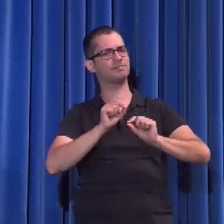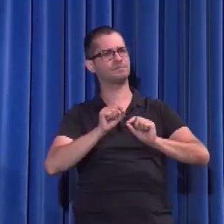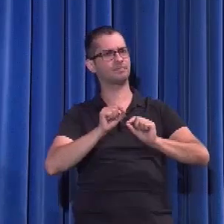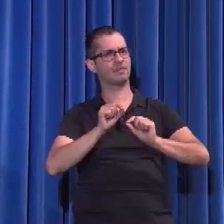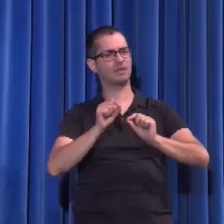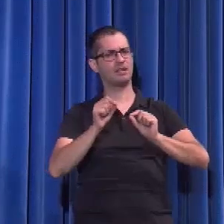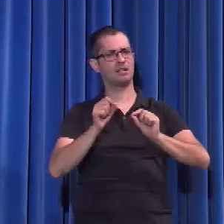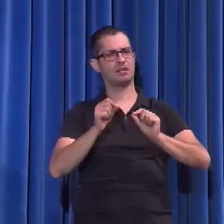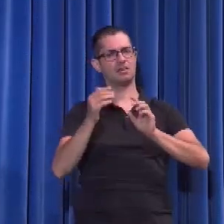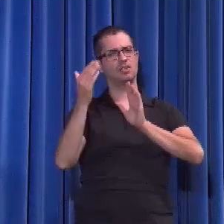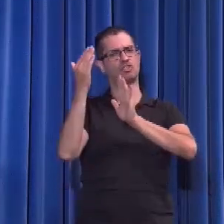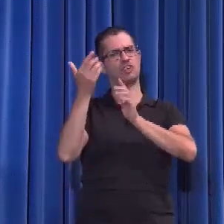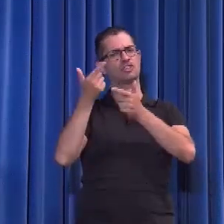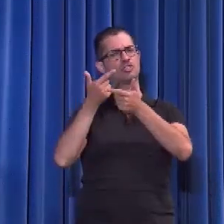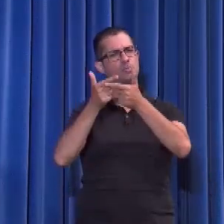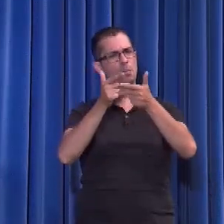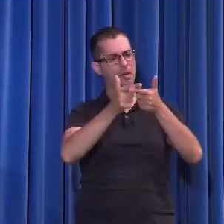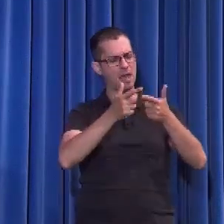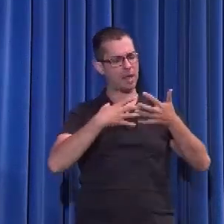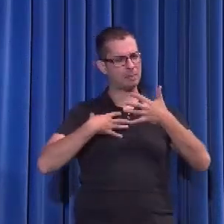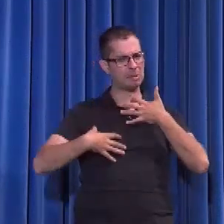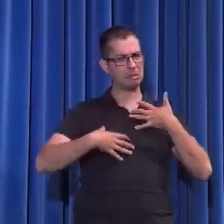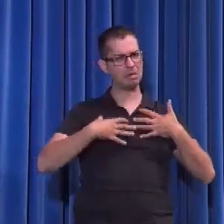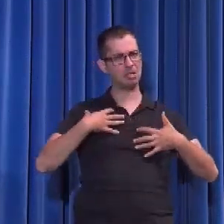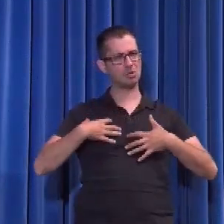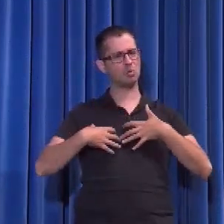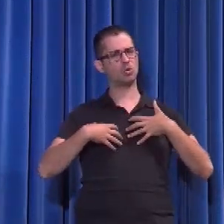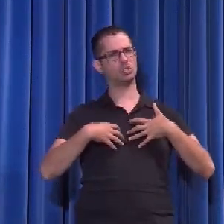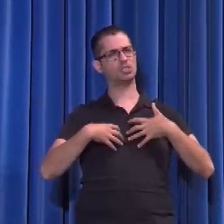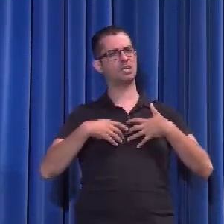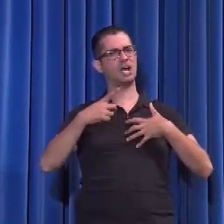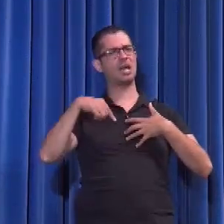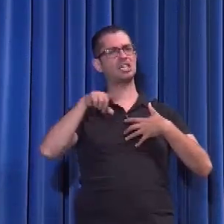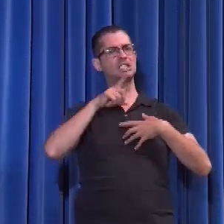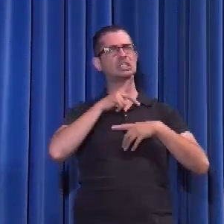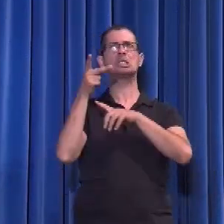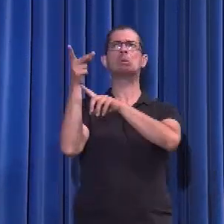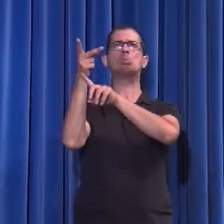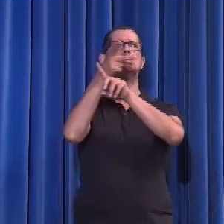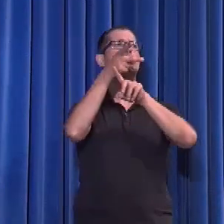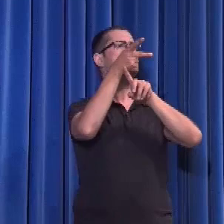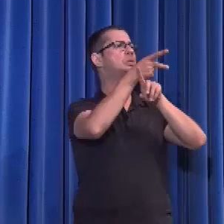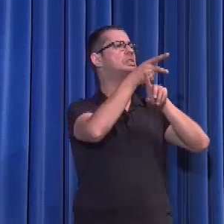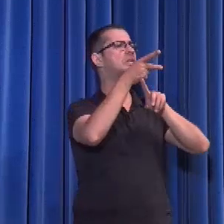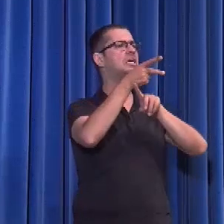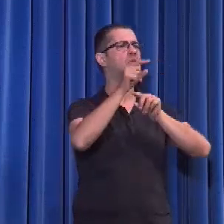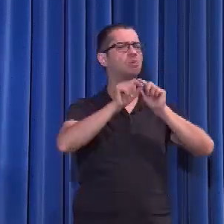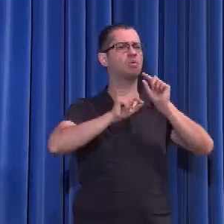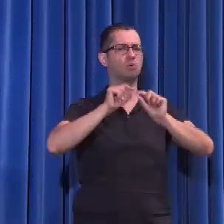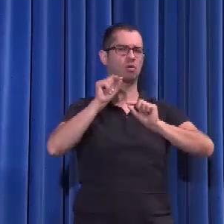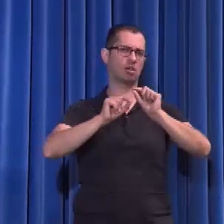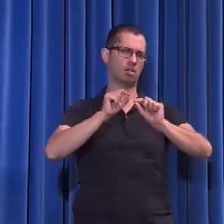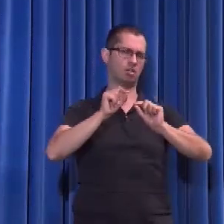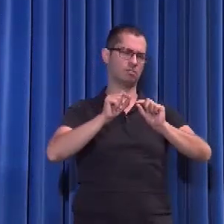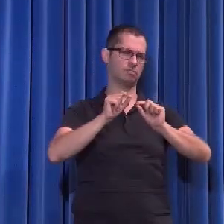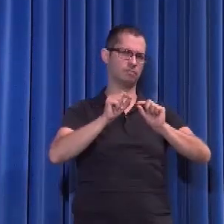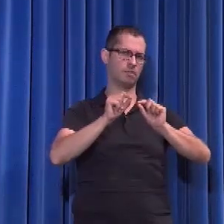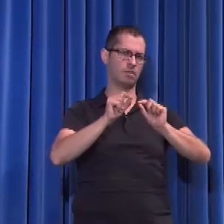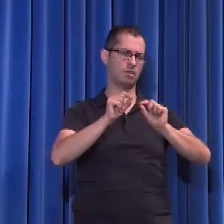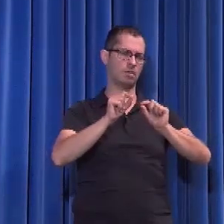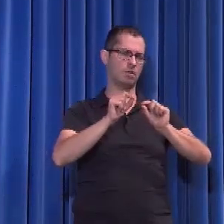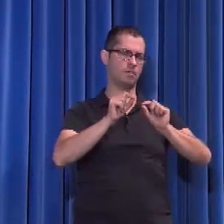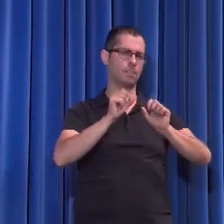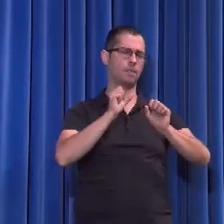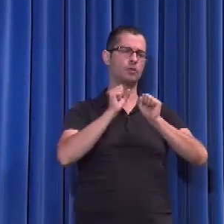Diante das tribulações, das aflições, para onde nós estamos correndo? O salmista diz